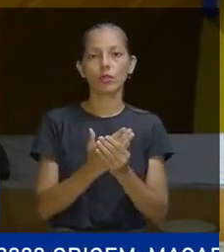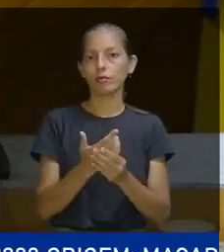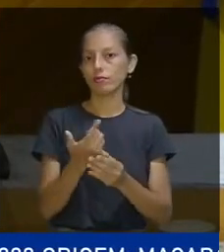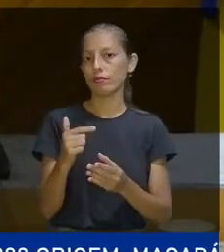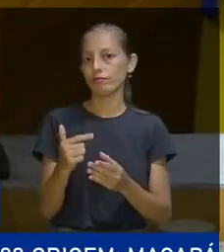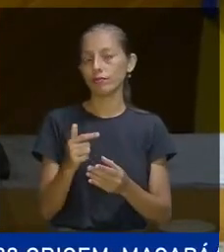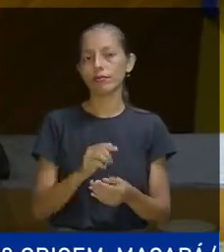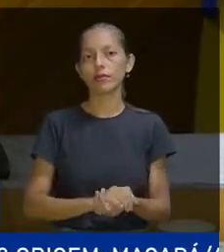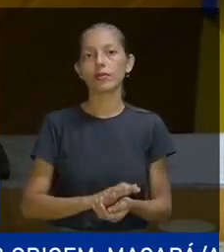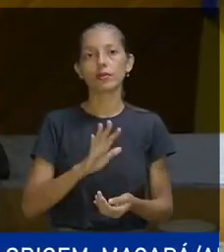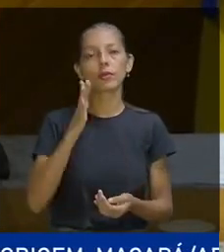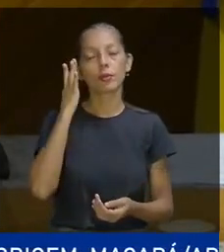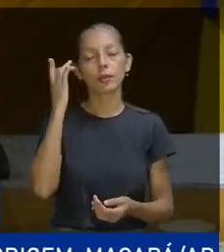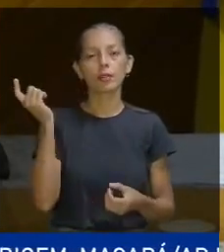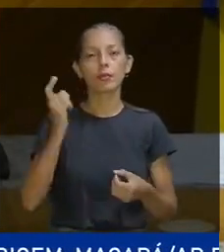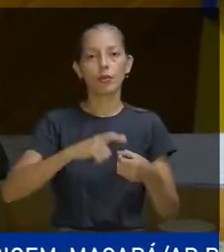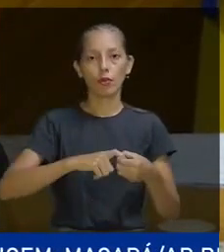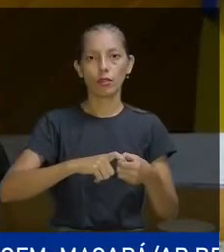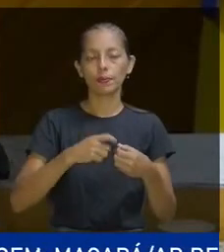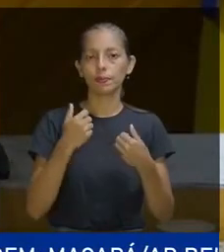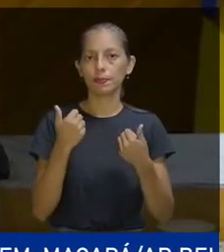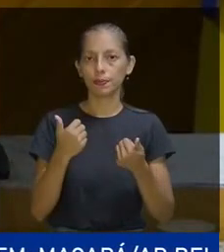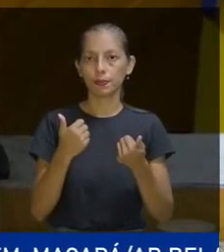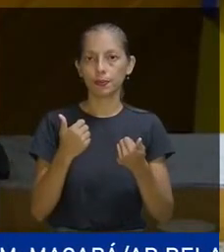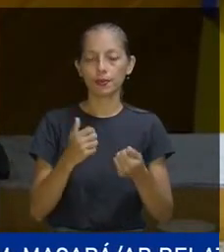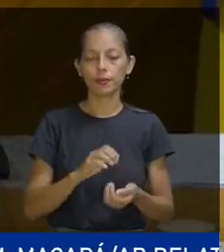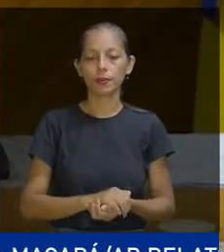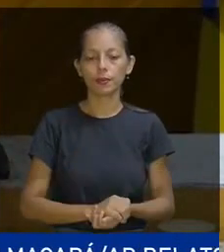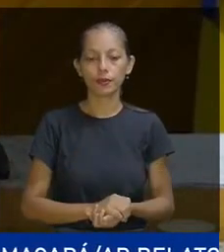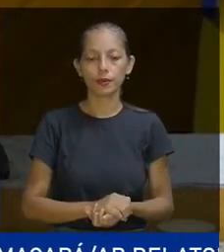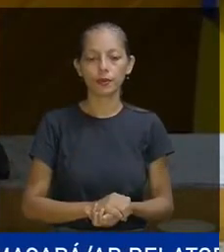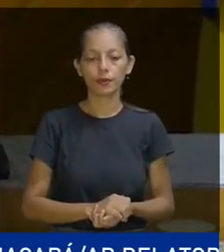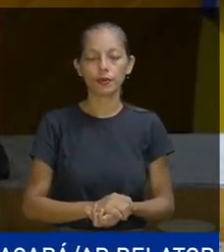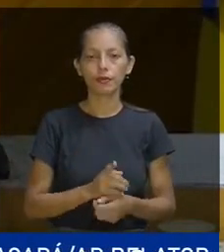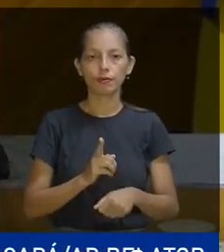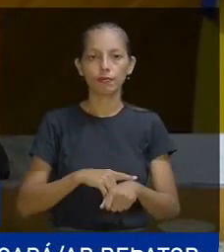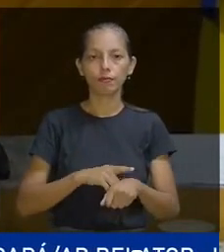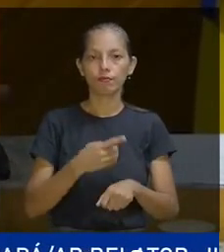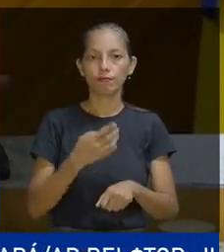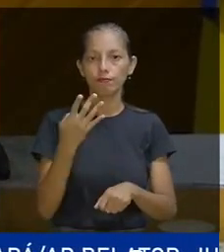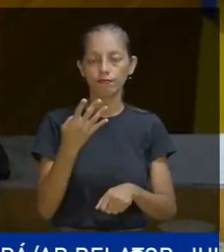amanhã temos continuação, temos sessão às 4 da